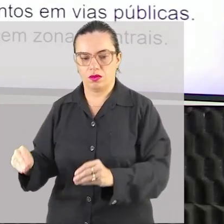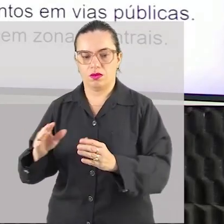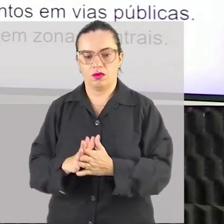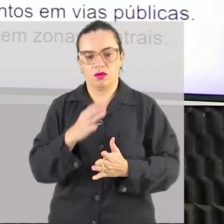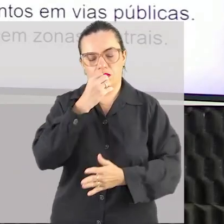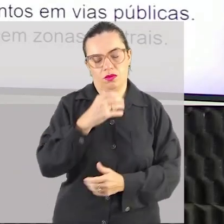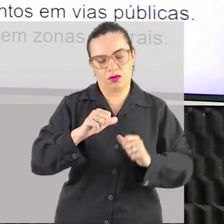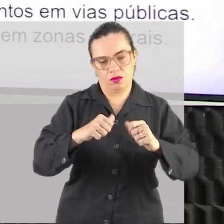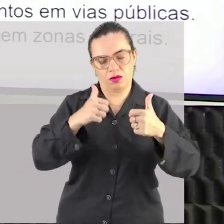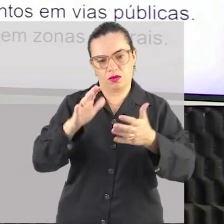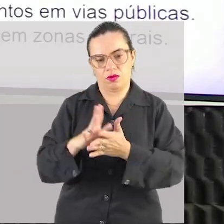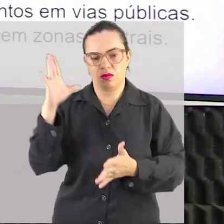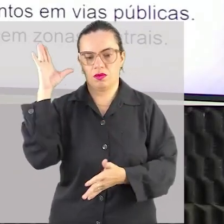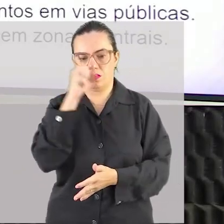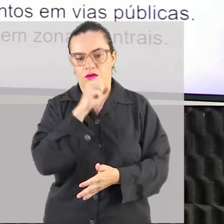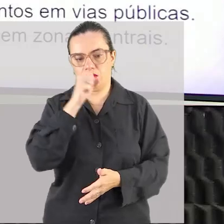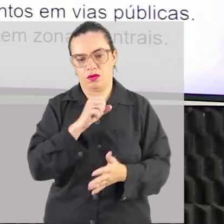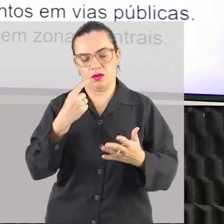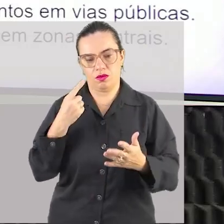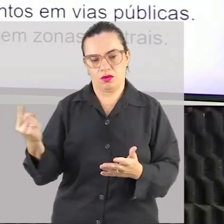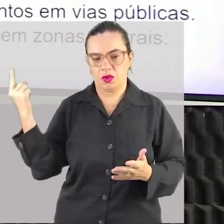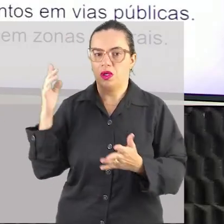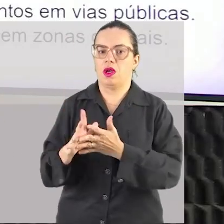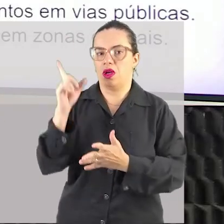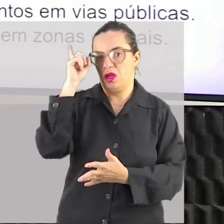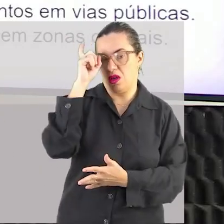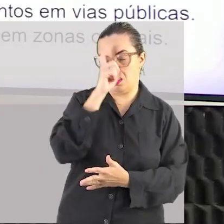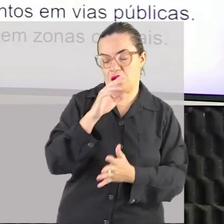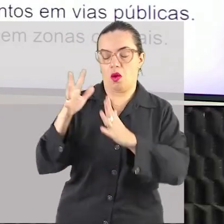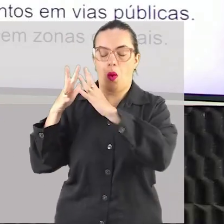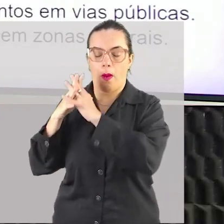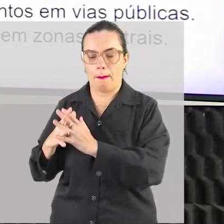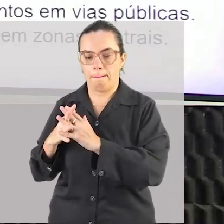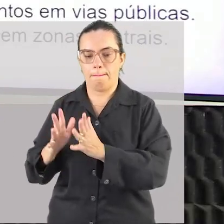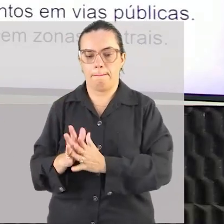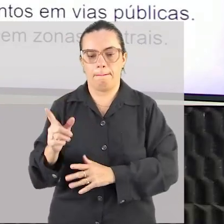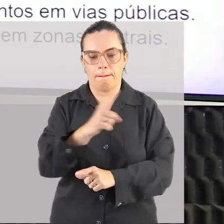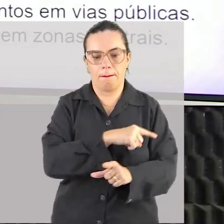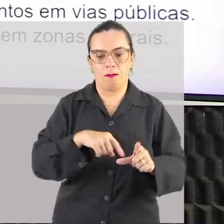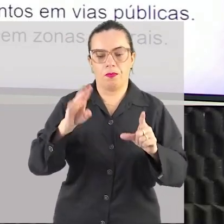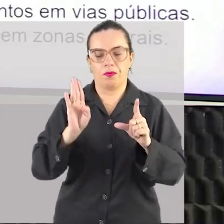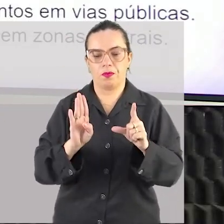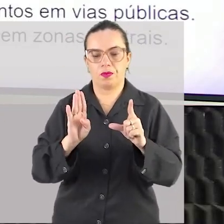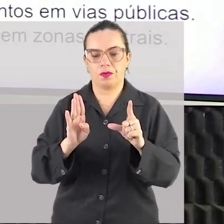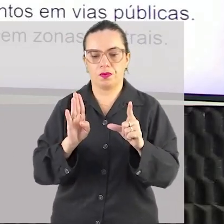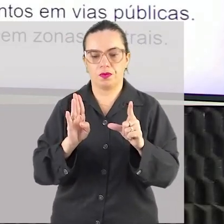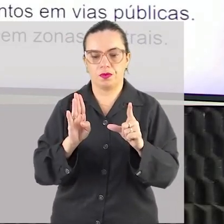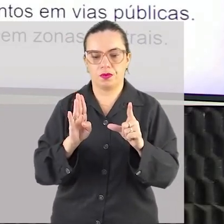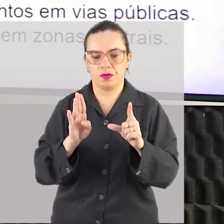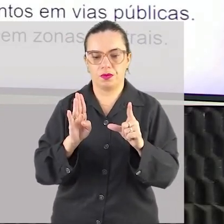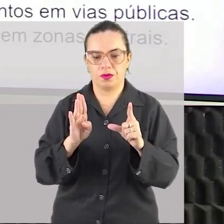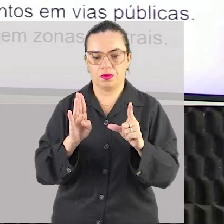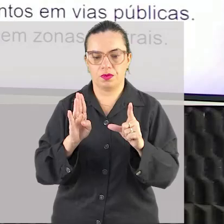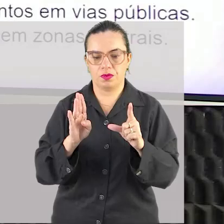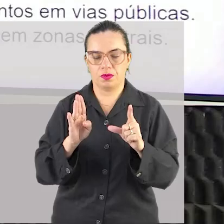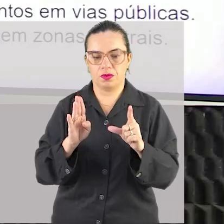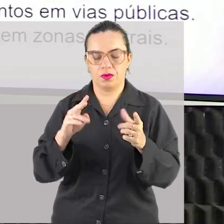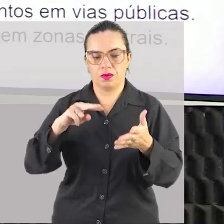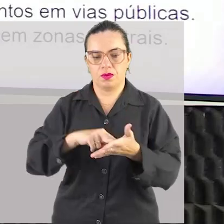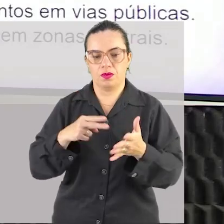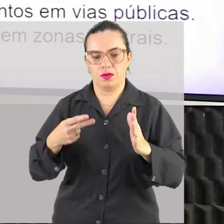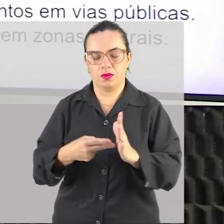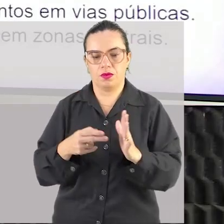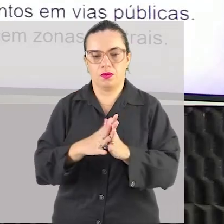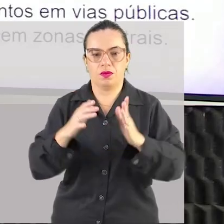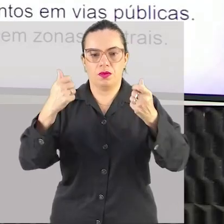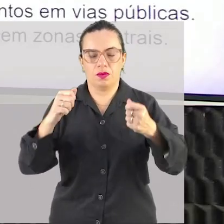fluido seja rápido fugaz isso é muito complexo ocupação de áreas subutilizadas Ou seja